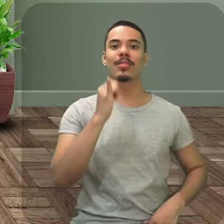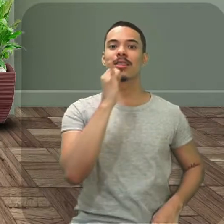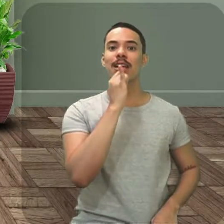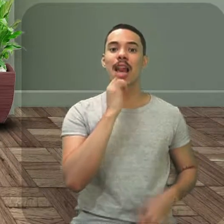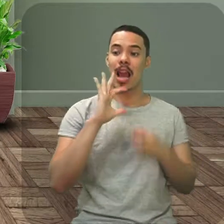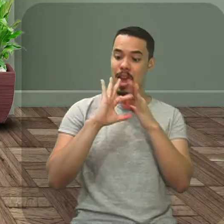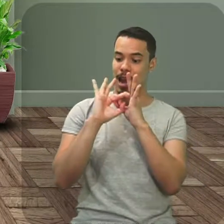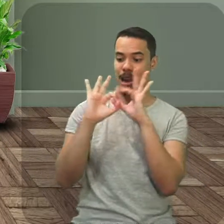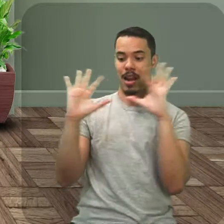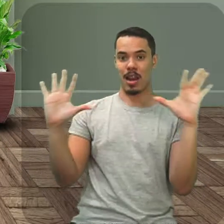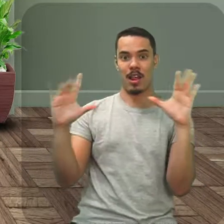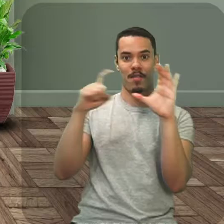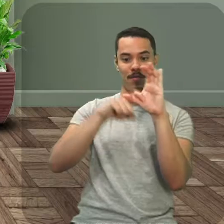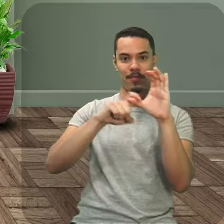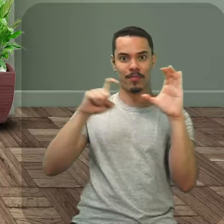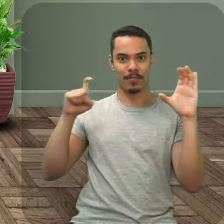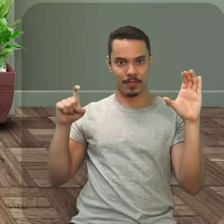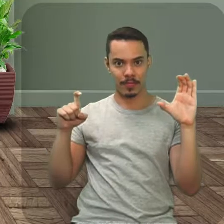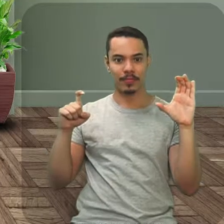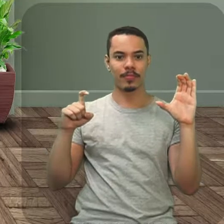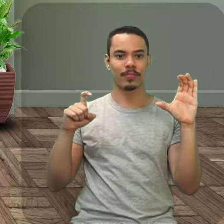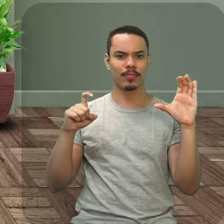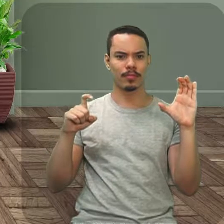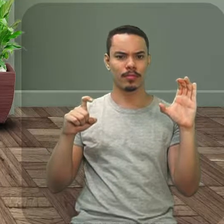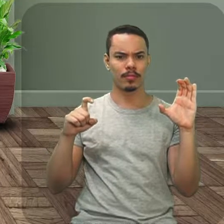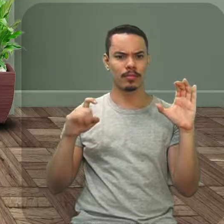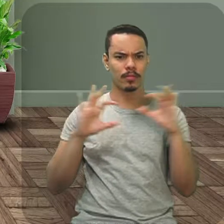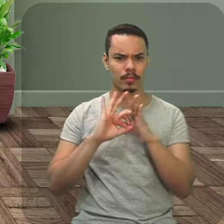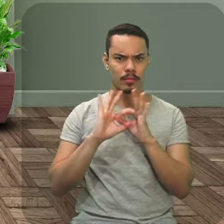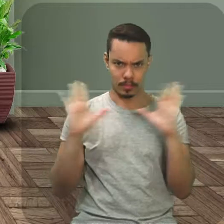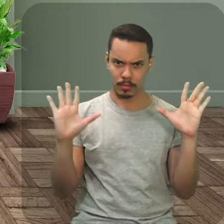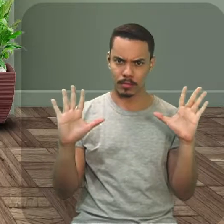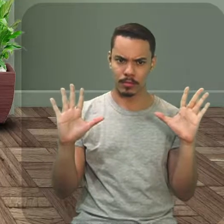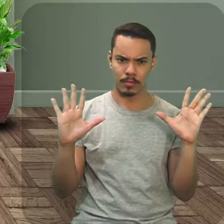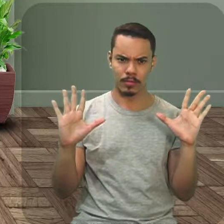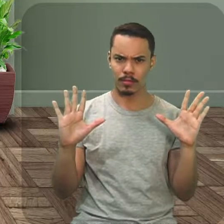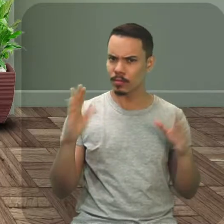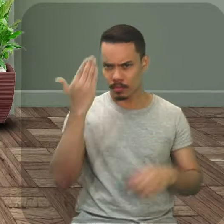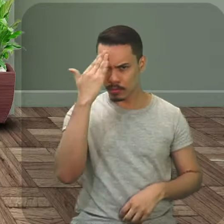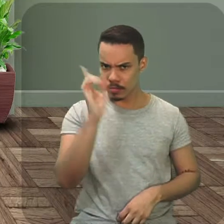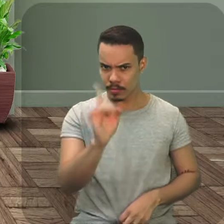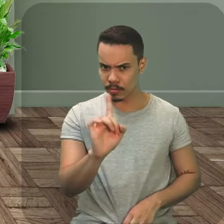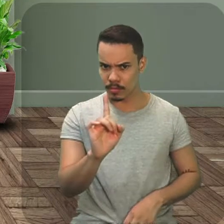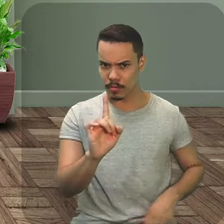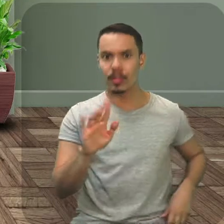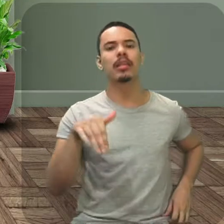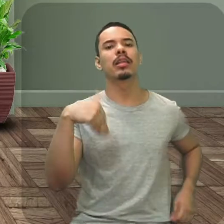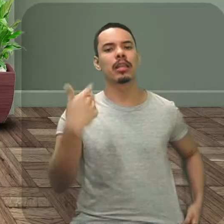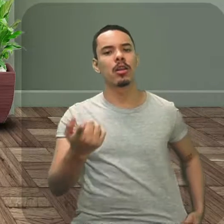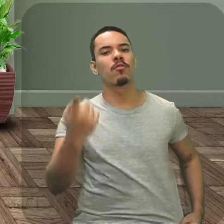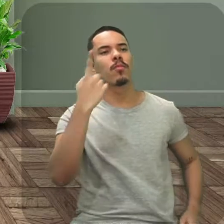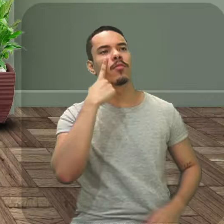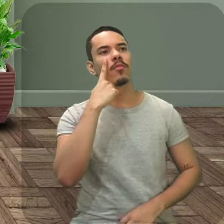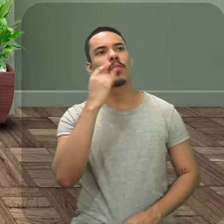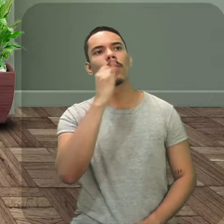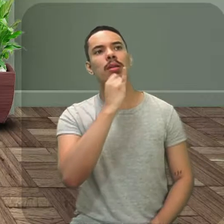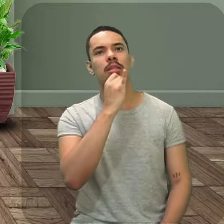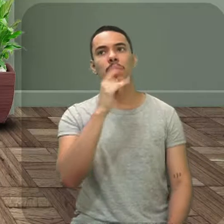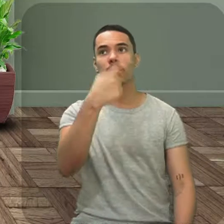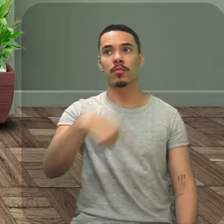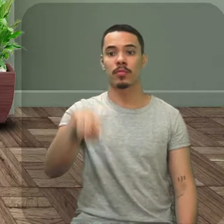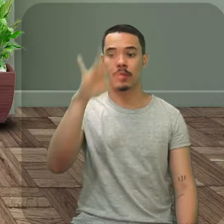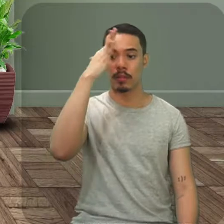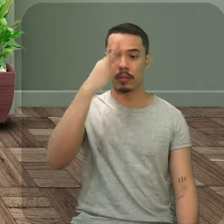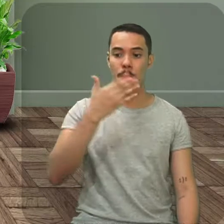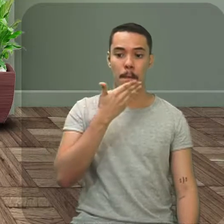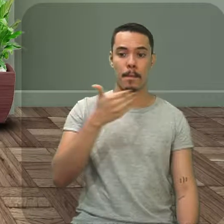Livres entendeu Livres não entendeu então vamos ao exemplo para você entender